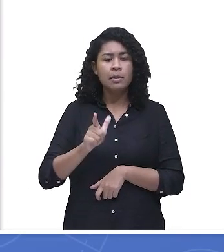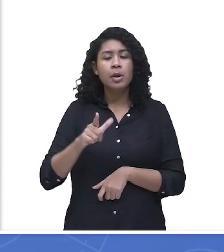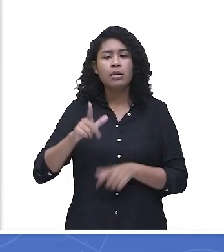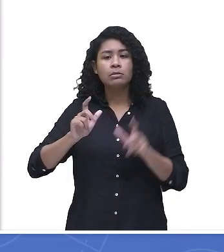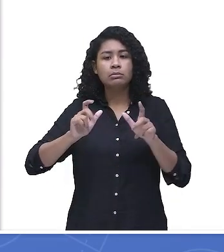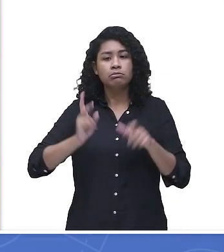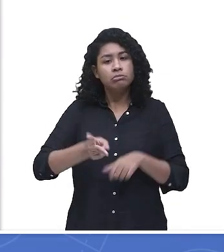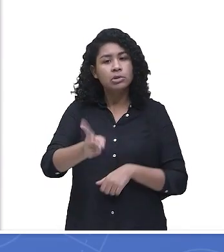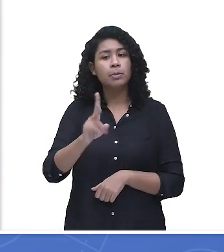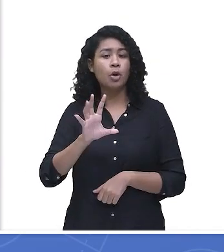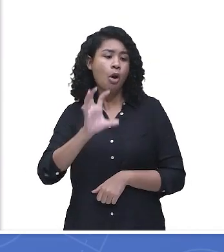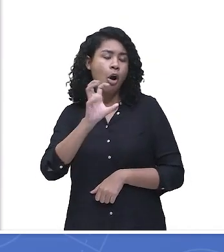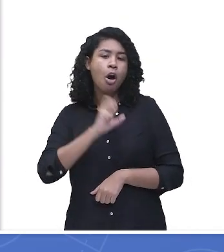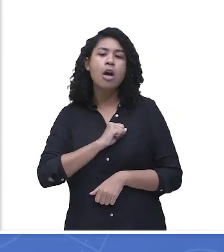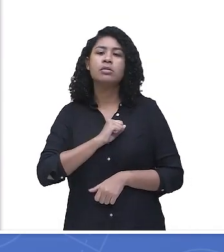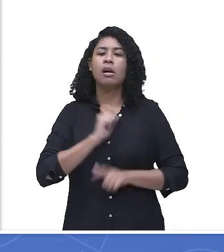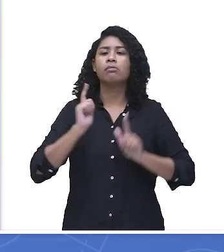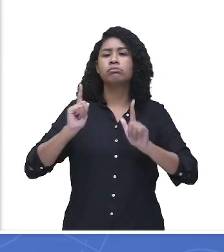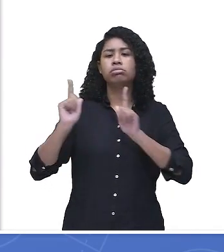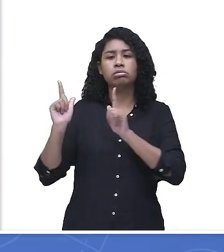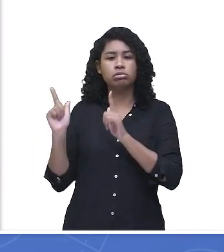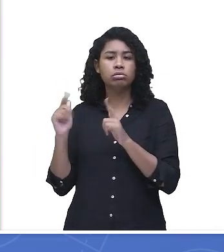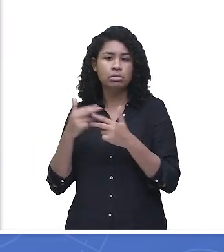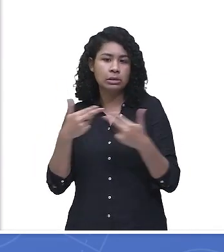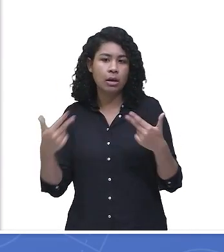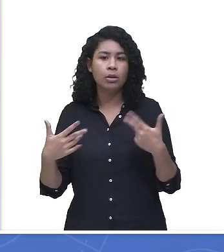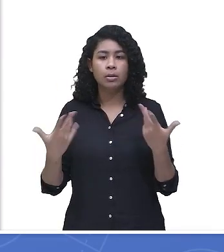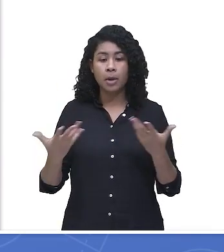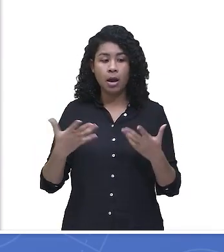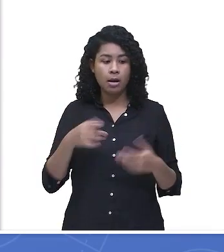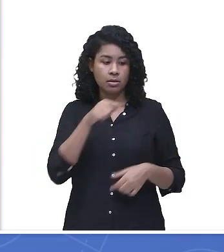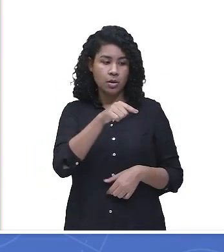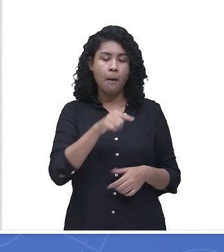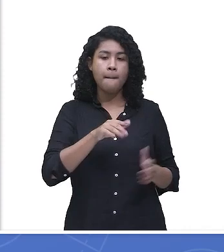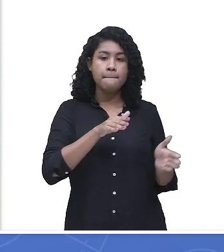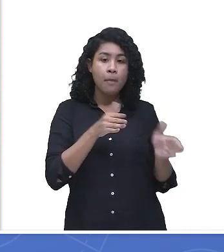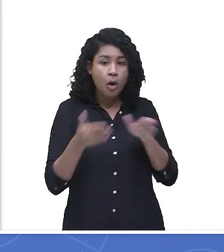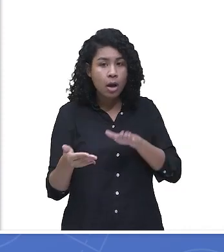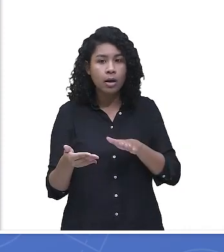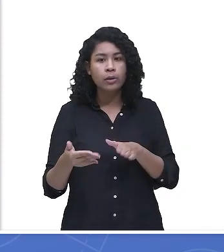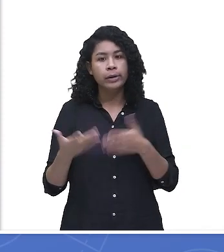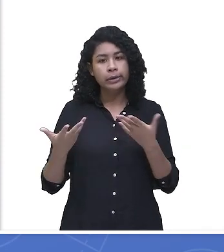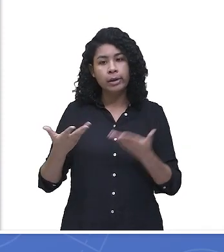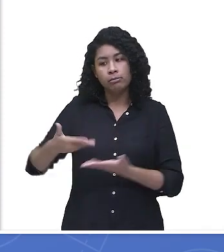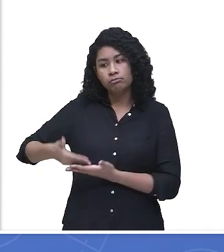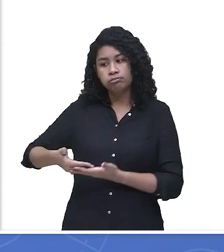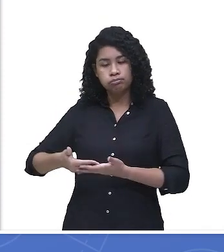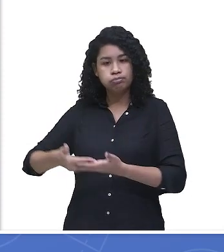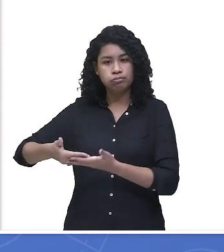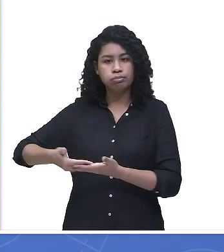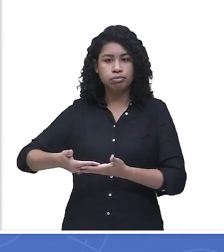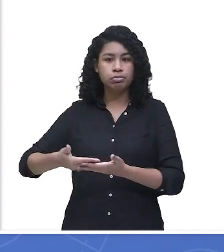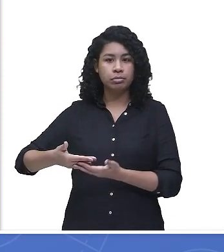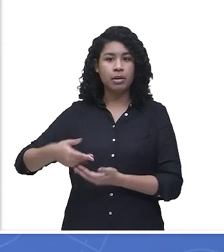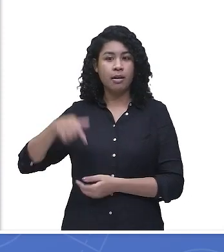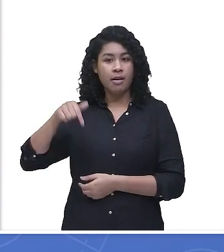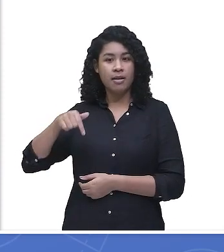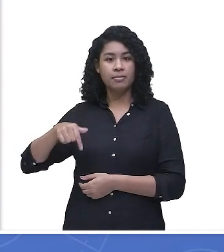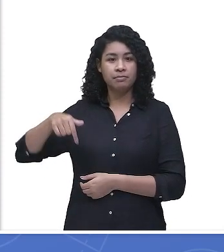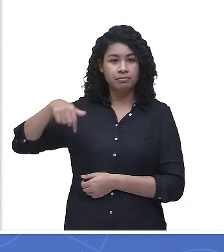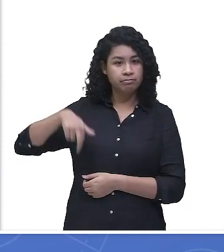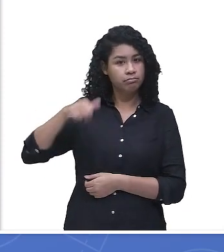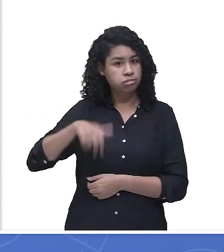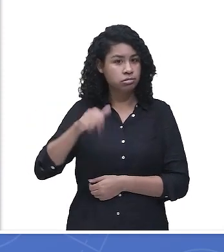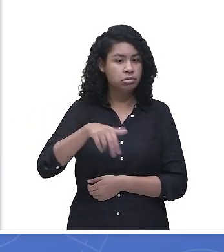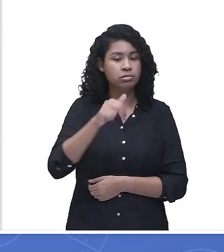com o corpo do morto pela cidade. Eles acabam se envolvendo aí em aventuras e muitas confusões, certo? Porque eles